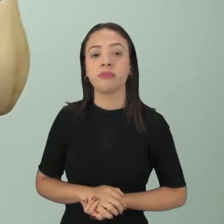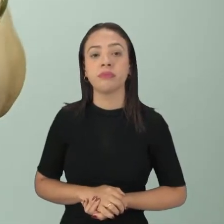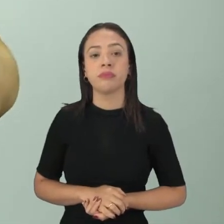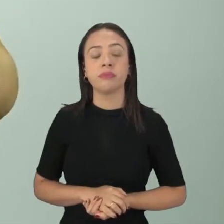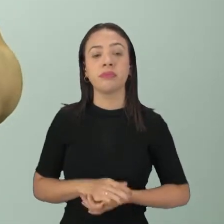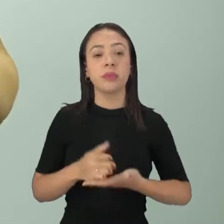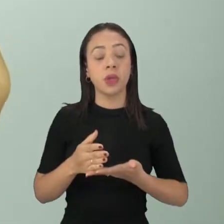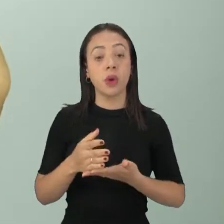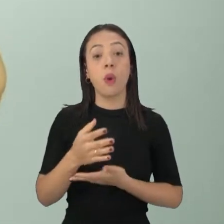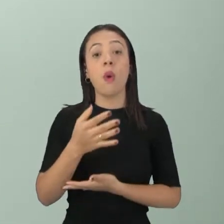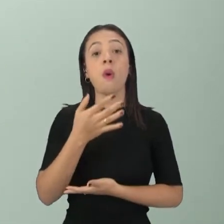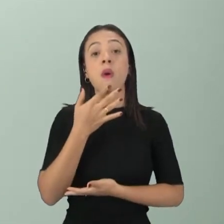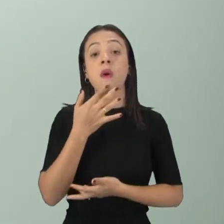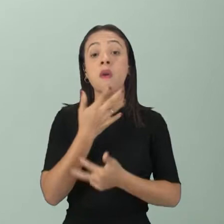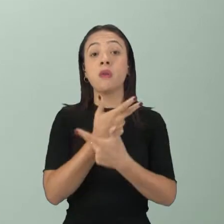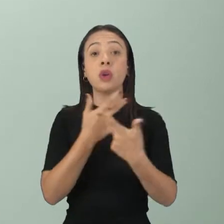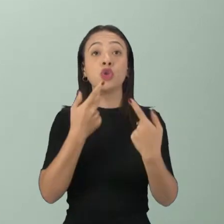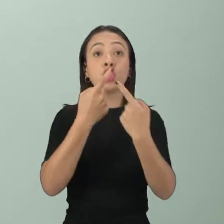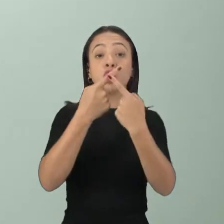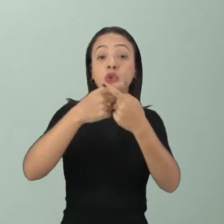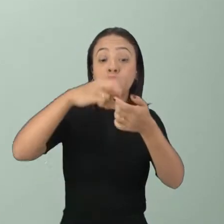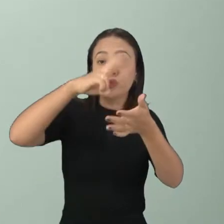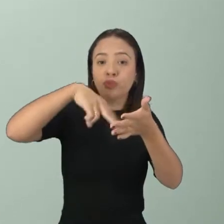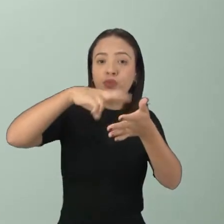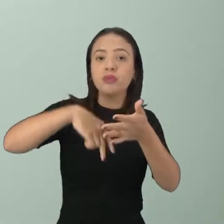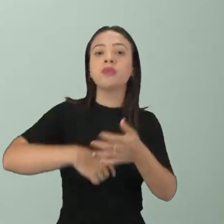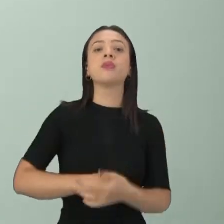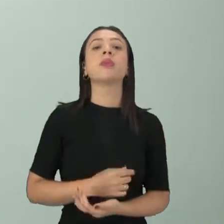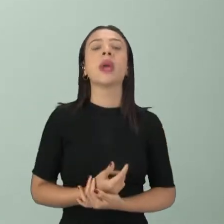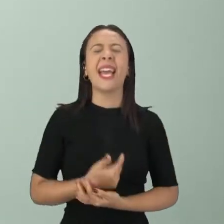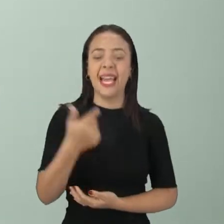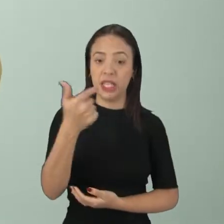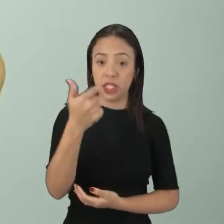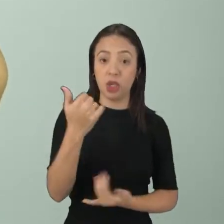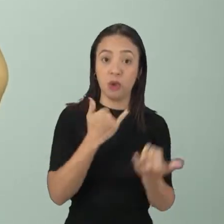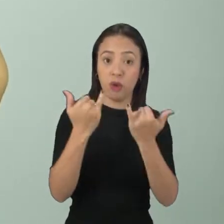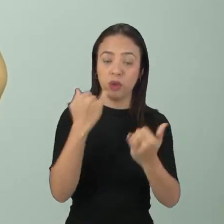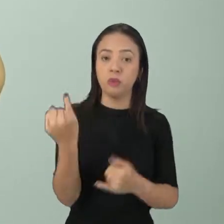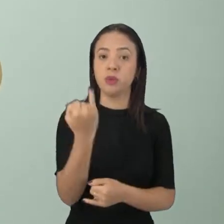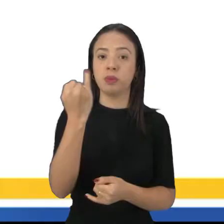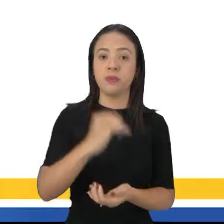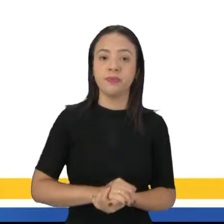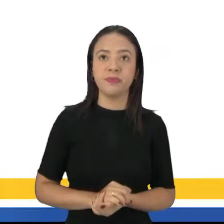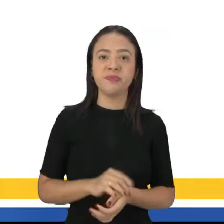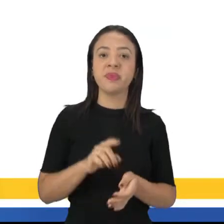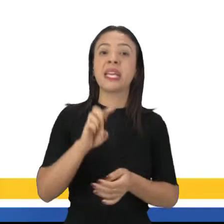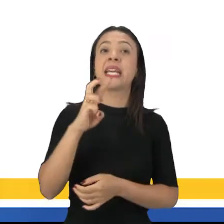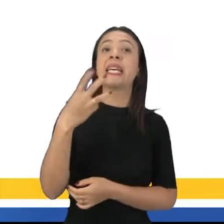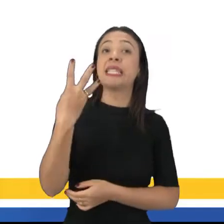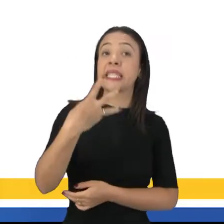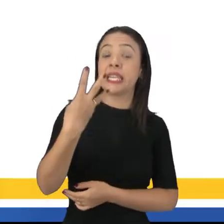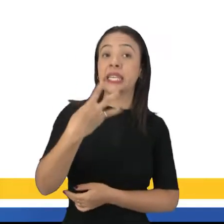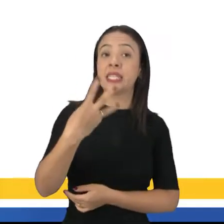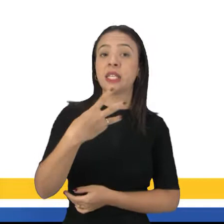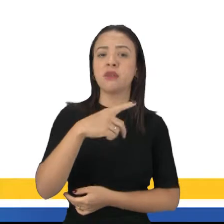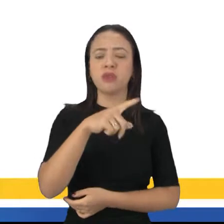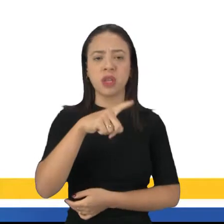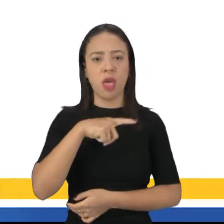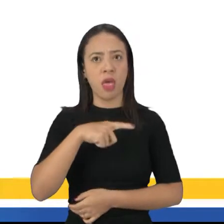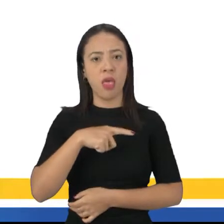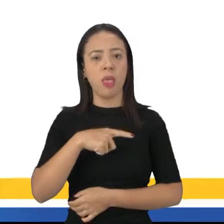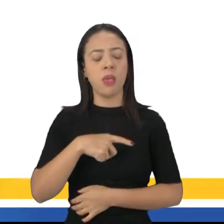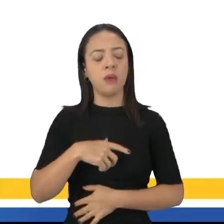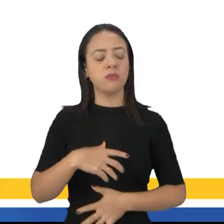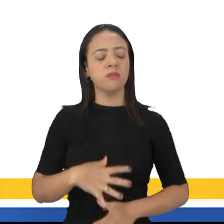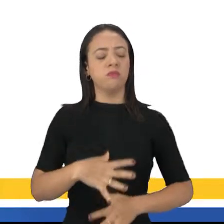certo? Então, conhecer os diferentes tipos de leitura é o segundo passo. Terceiro, você mantém a